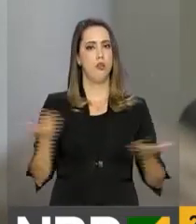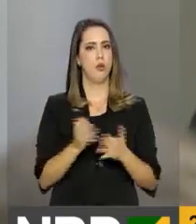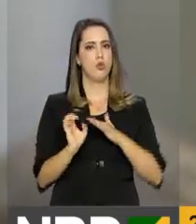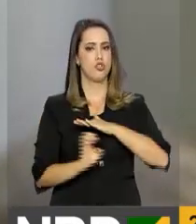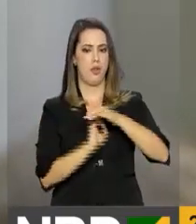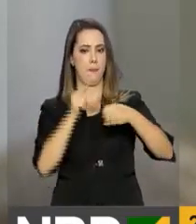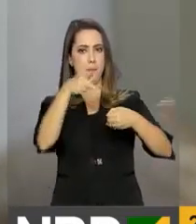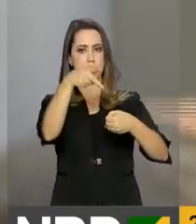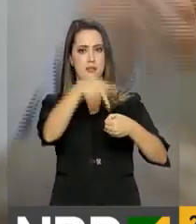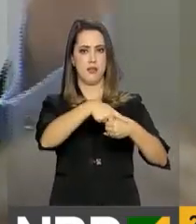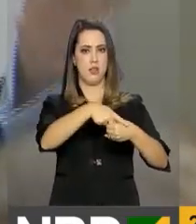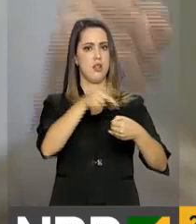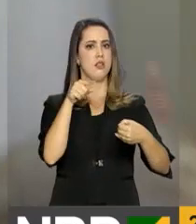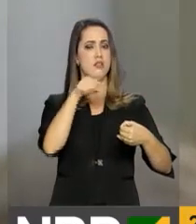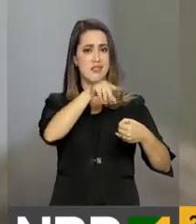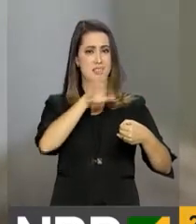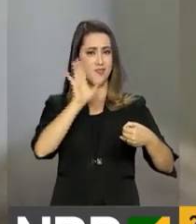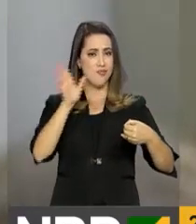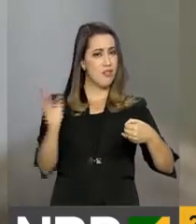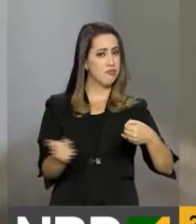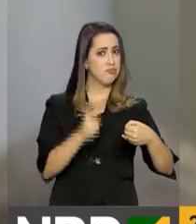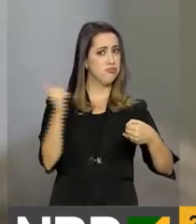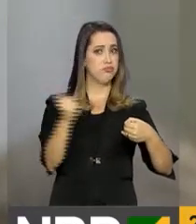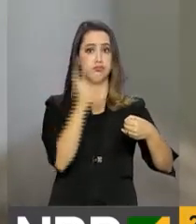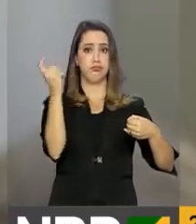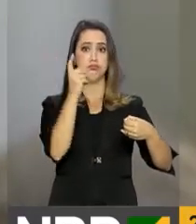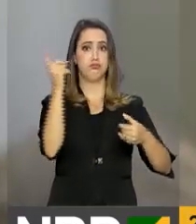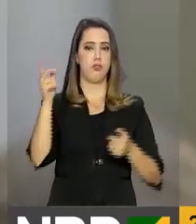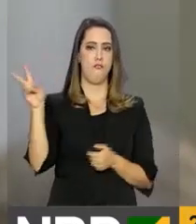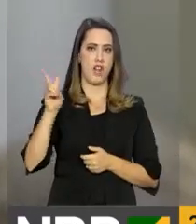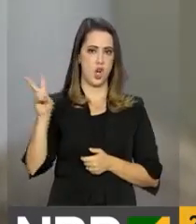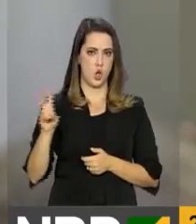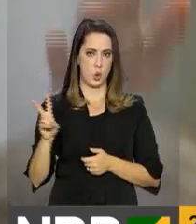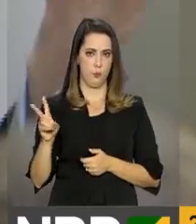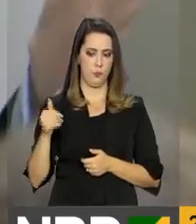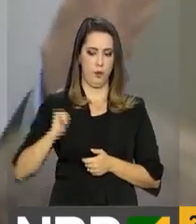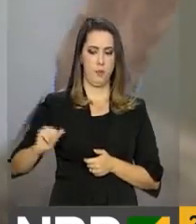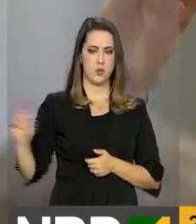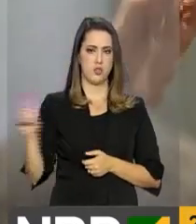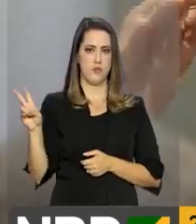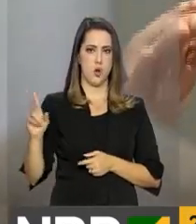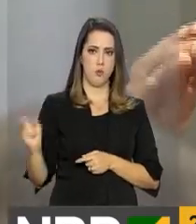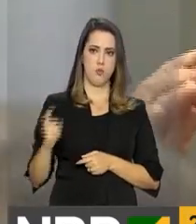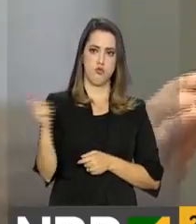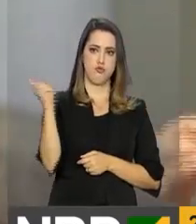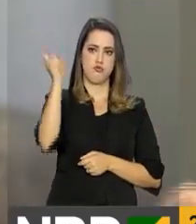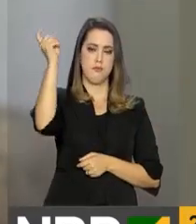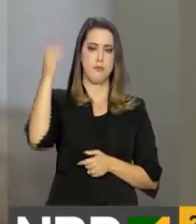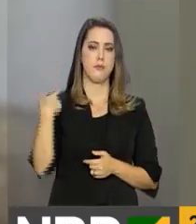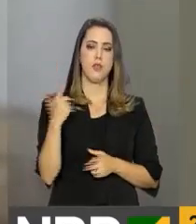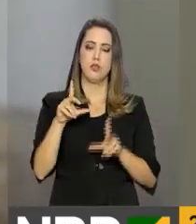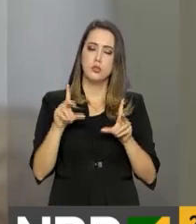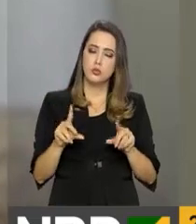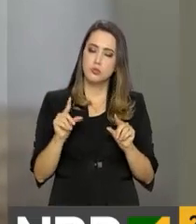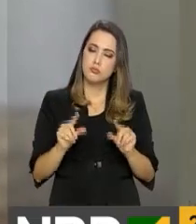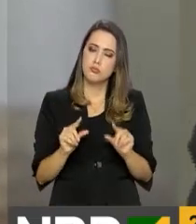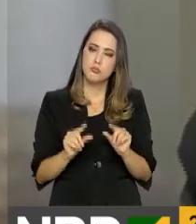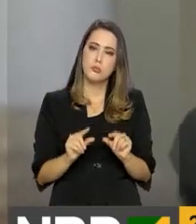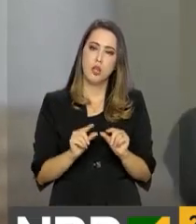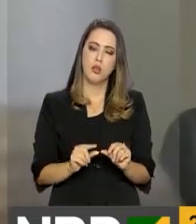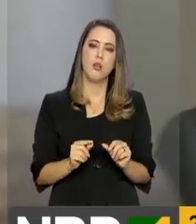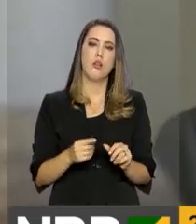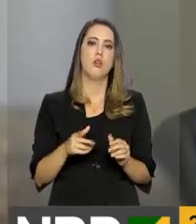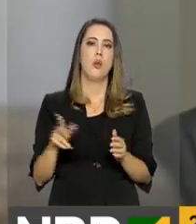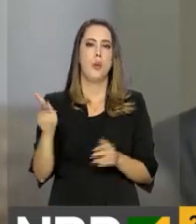atuação extraordinária, as suas ações cresceram enormemente de valor, não é? Nós fomos reduzindo sensivelmente os